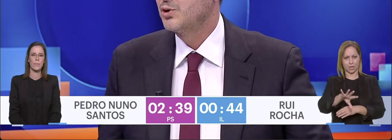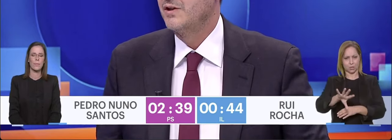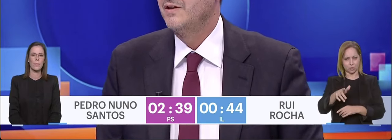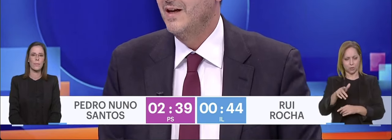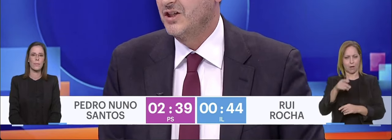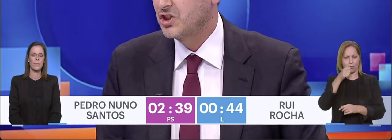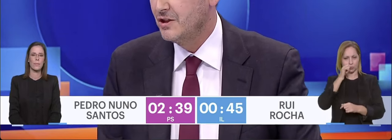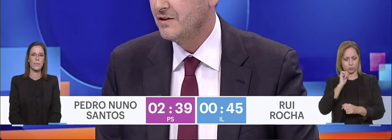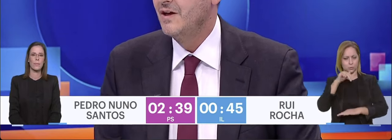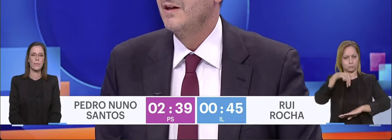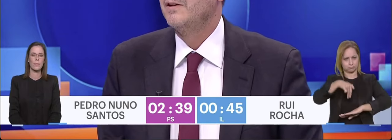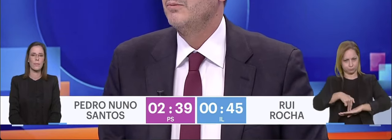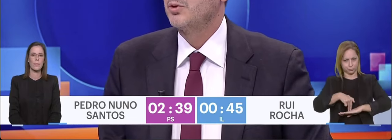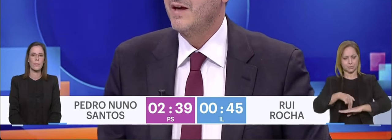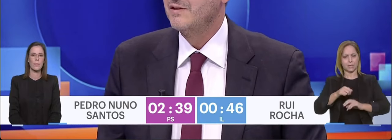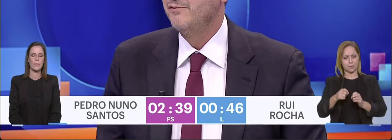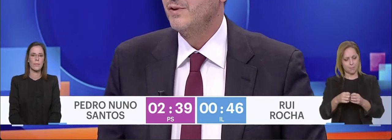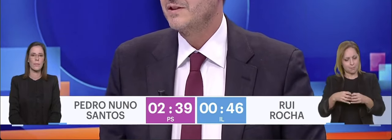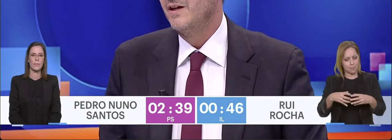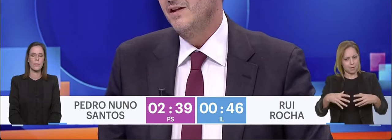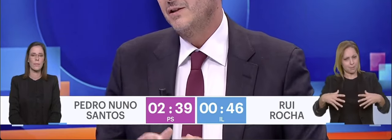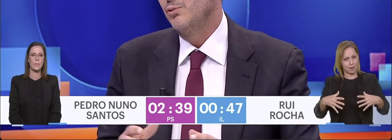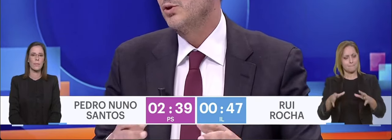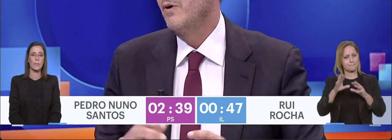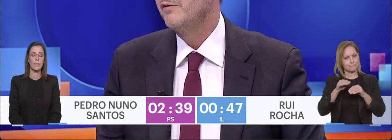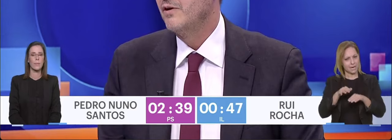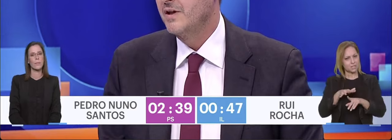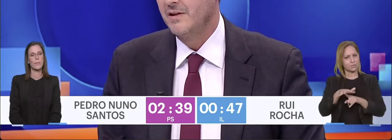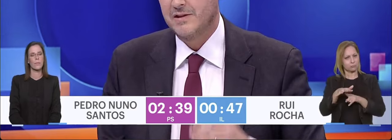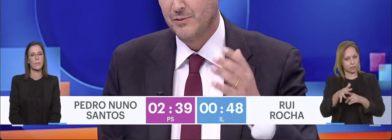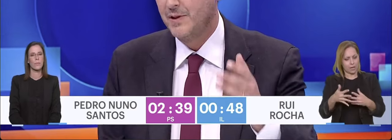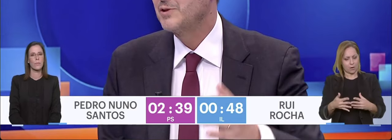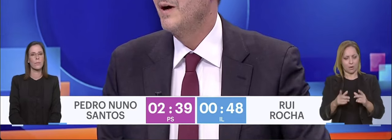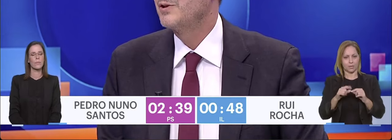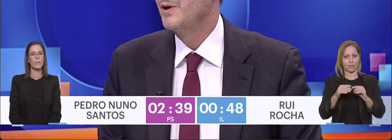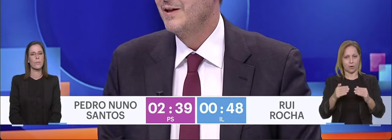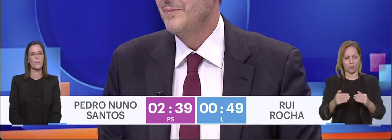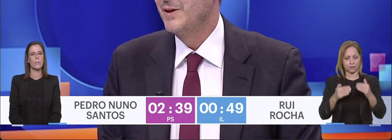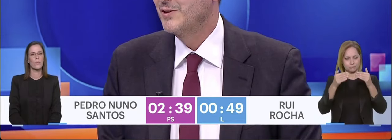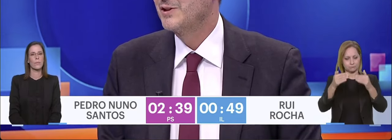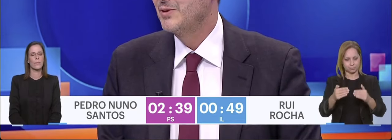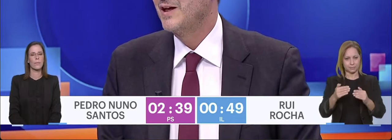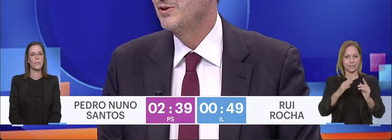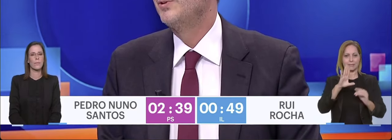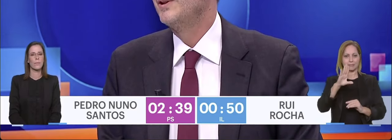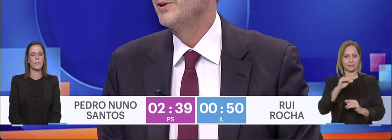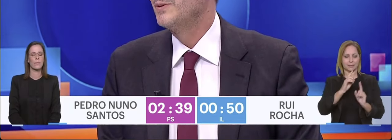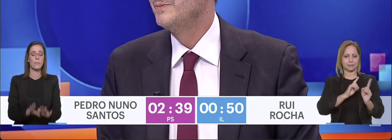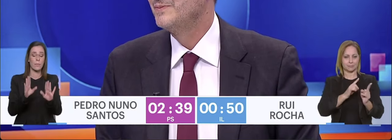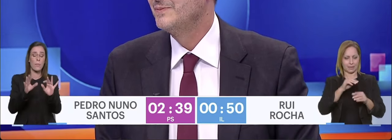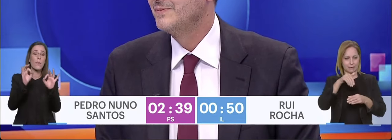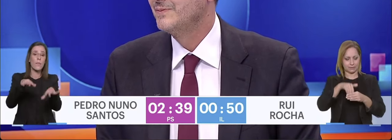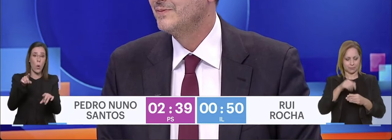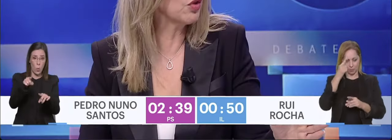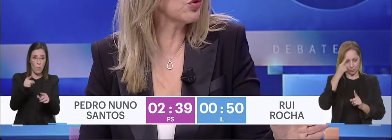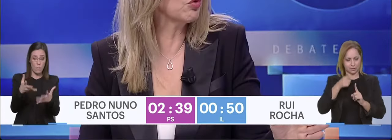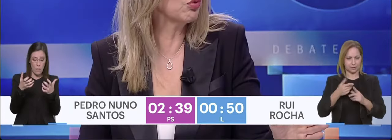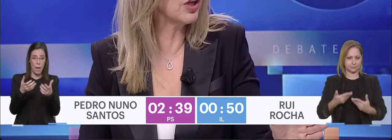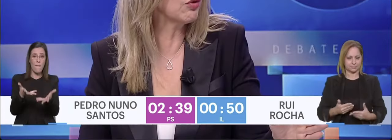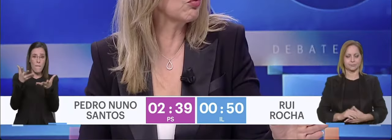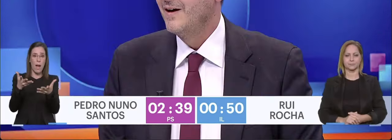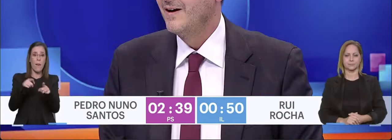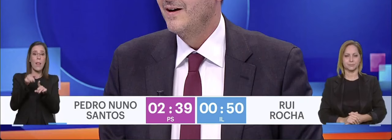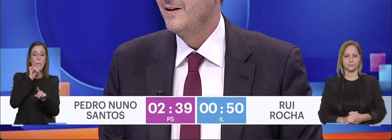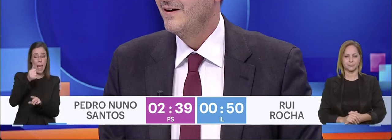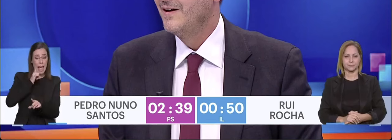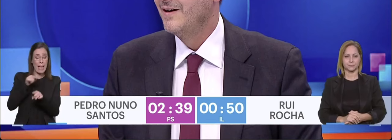continuamos eh a crescer temos mais influência e aquilo que nos move agora é a eleição de 10 de Março e é para isso que estamos cá paraar foi o senhor ou não convenceu o seu